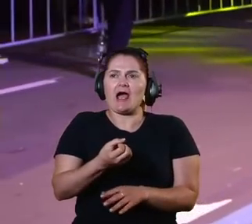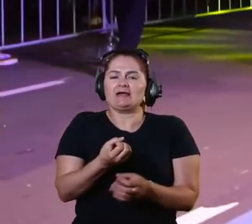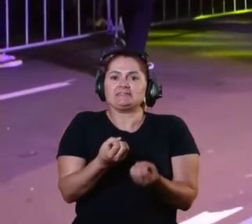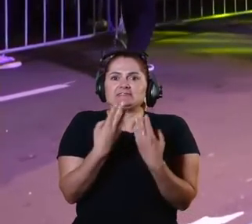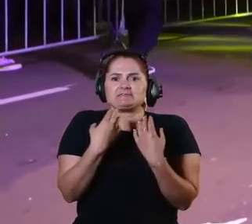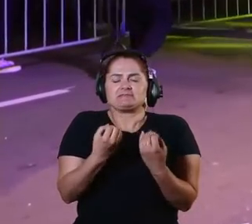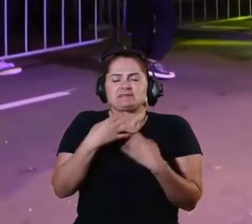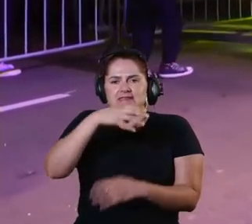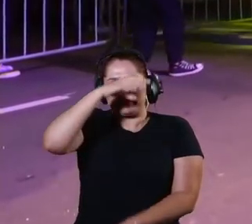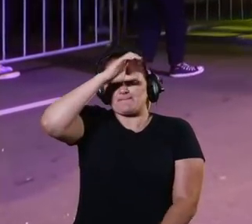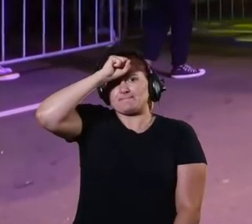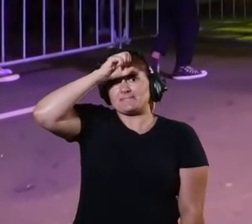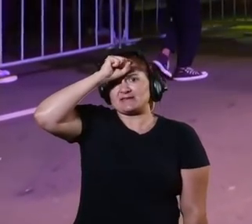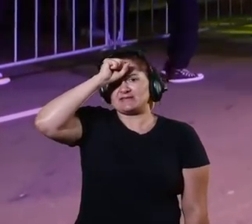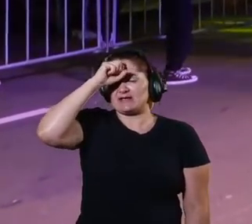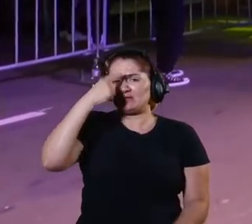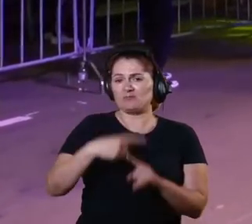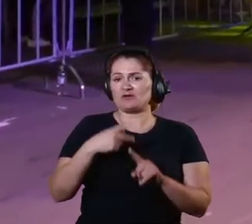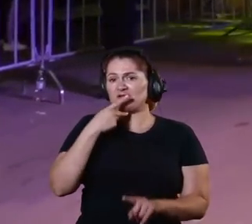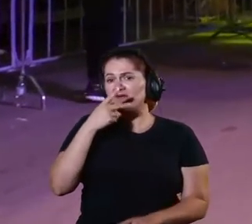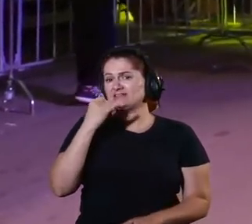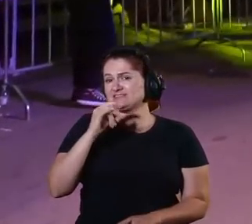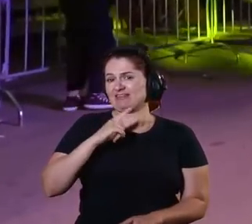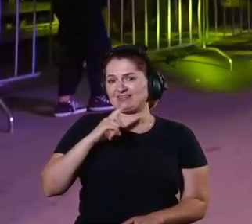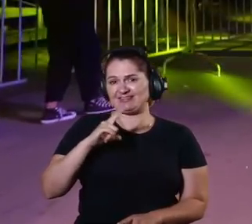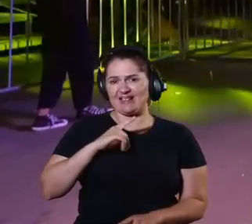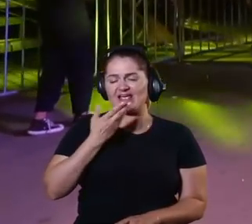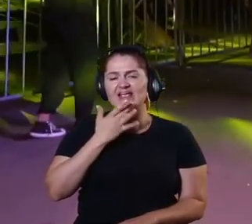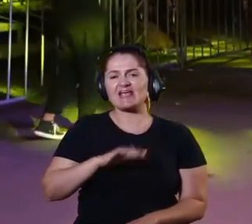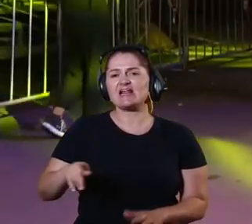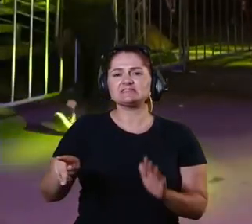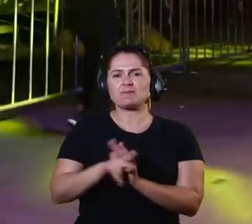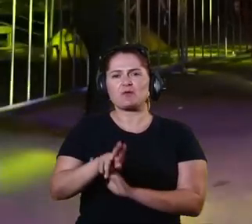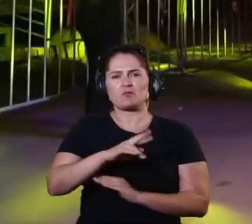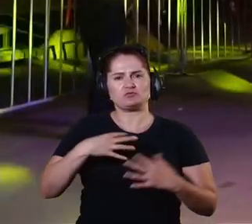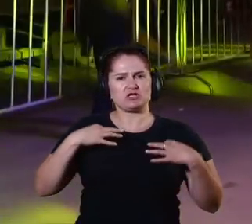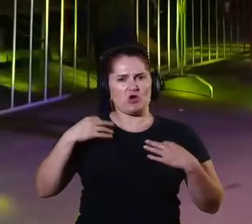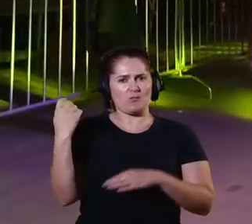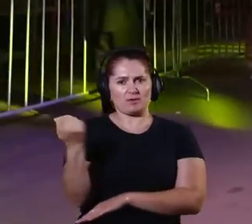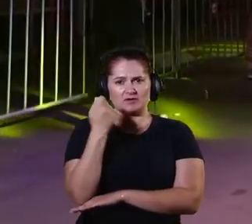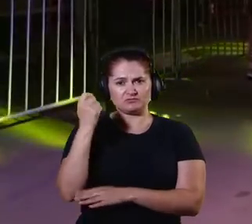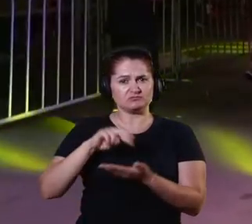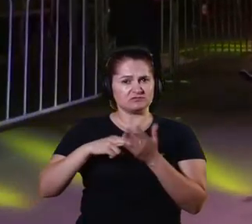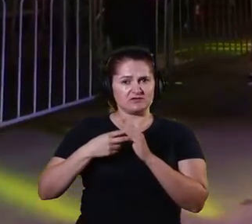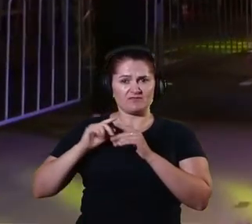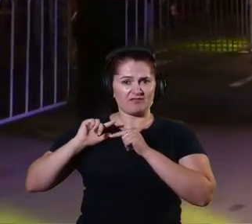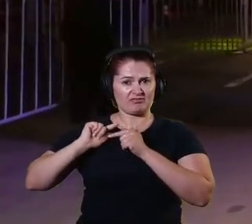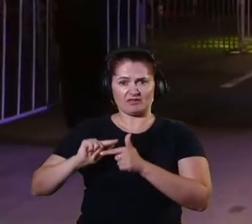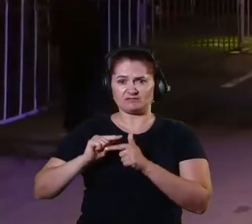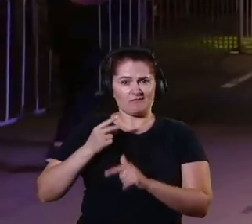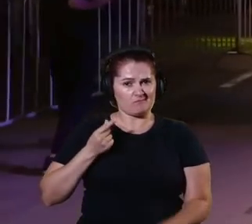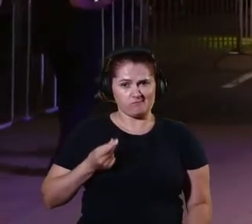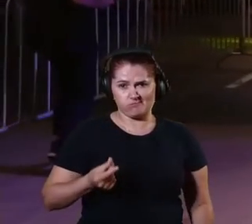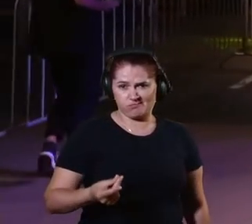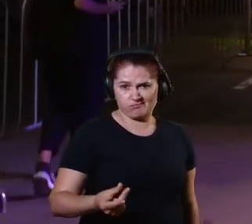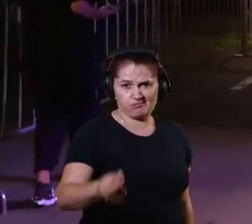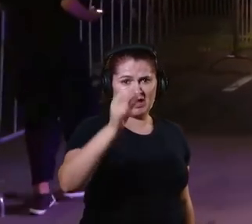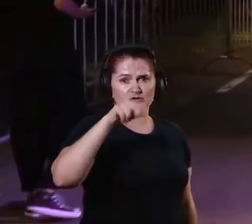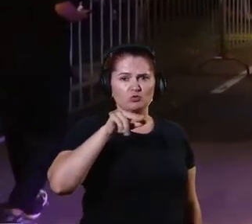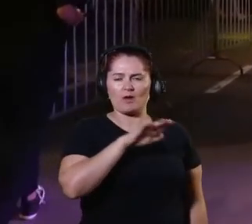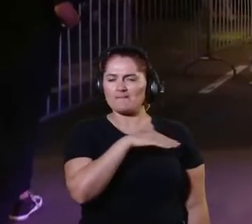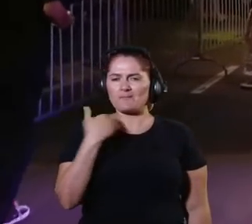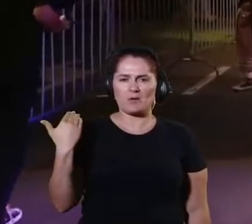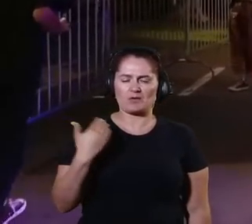tem um piazinho de bombacha, um piazito de bombacha, a tradição nunca vai morrer, né? Verdade, verdade. Transmissão da X-Play TV,